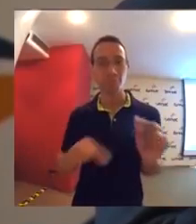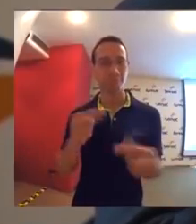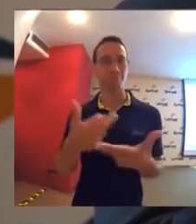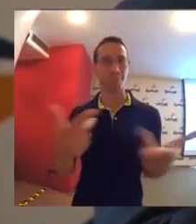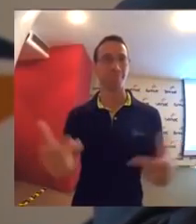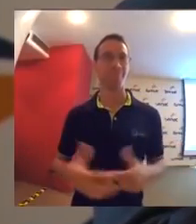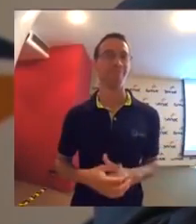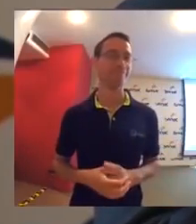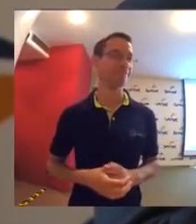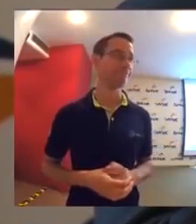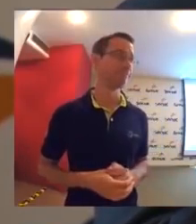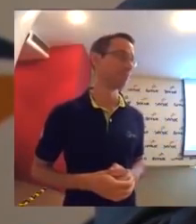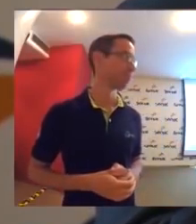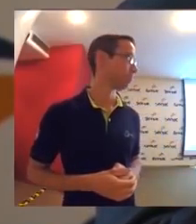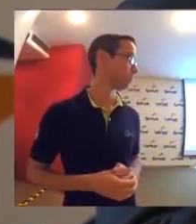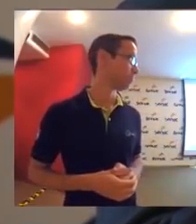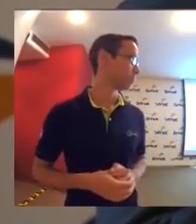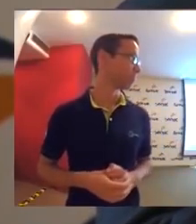perguntinha, começaremos.